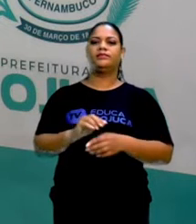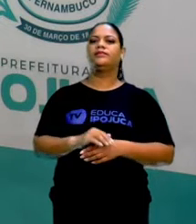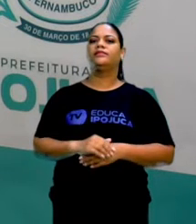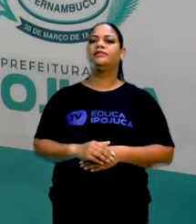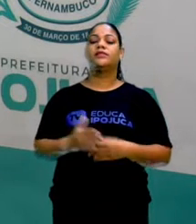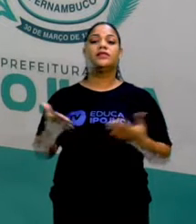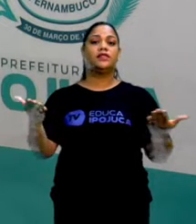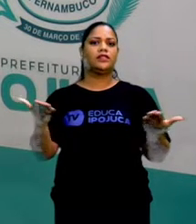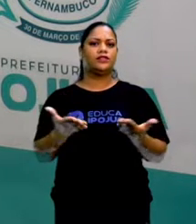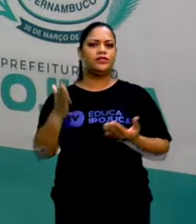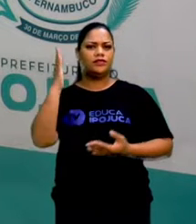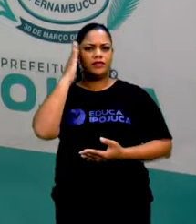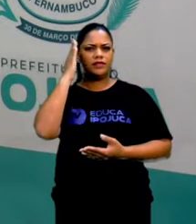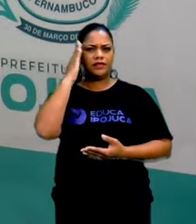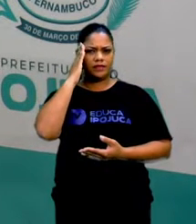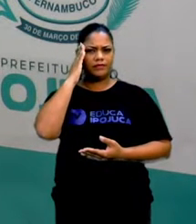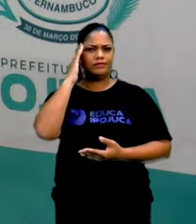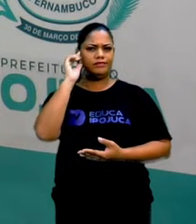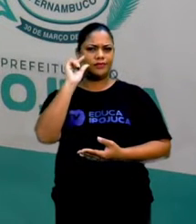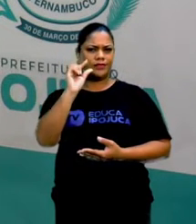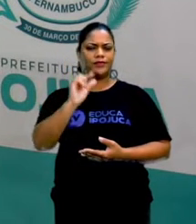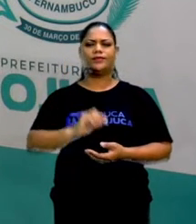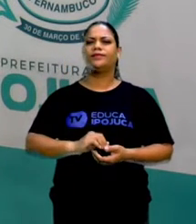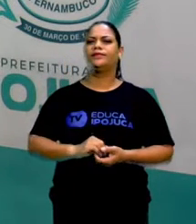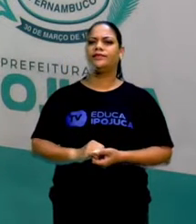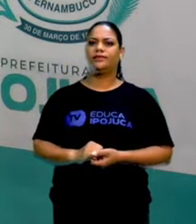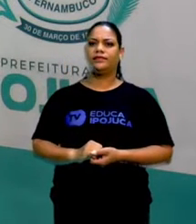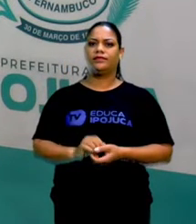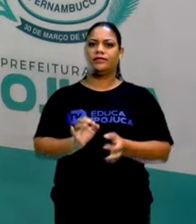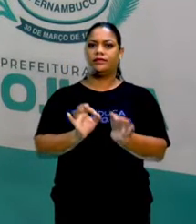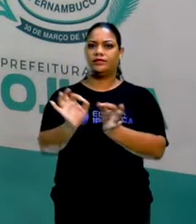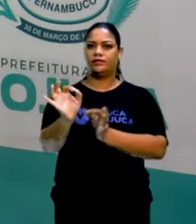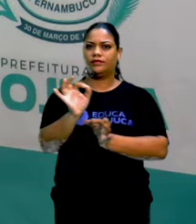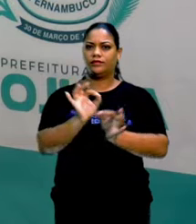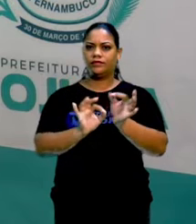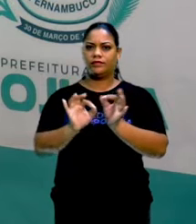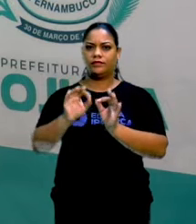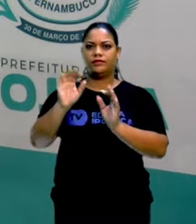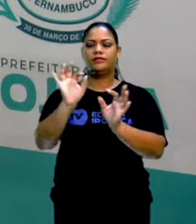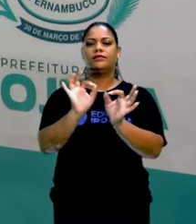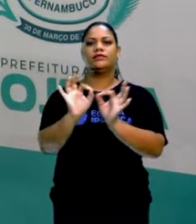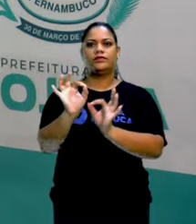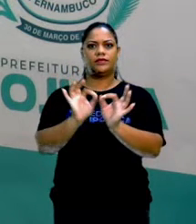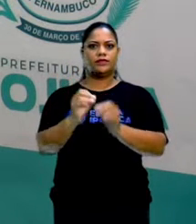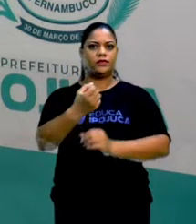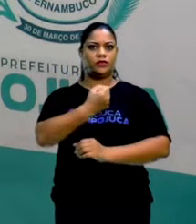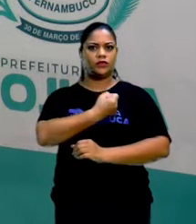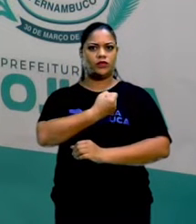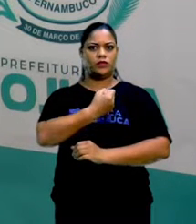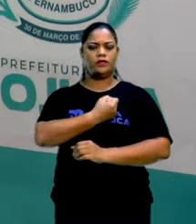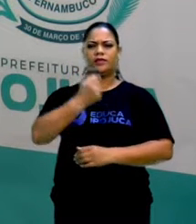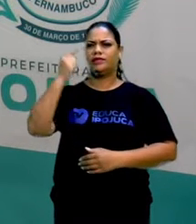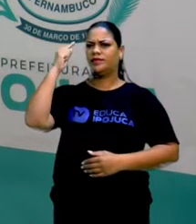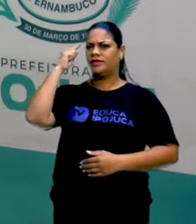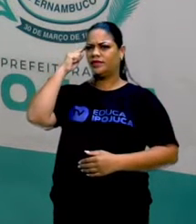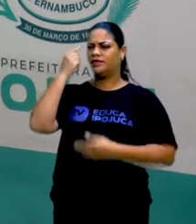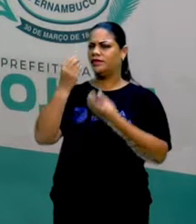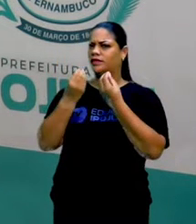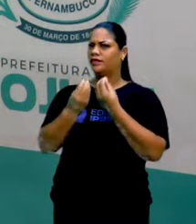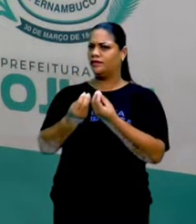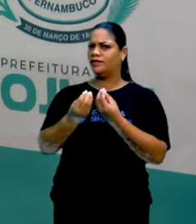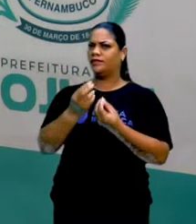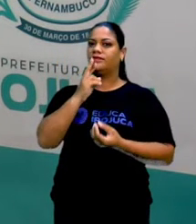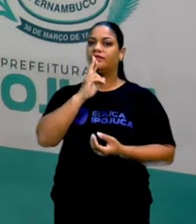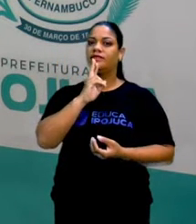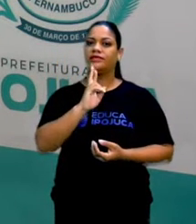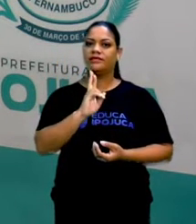E hoje nós vamos entender um pouco mais como a gente armar, a gente pensar. Não é? Como é que a gente pode responder essas